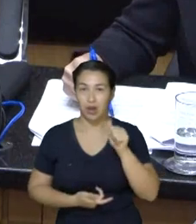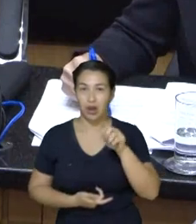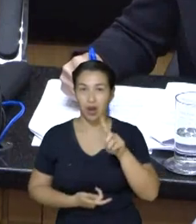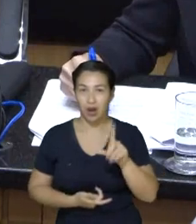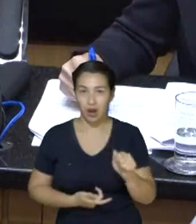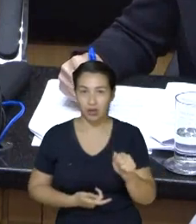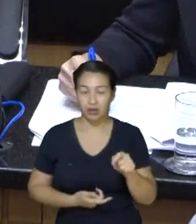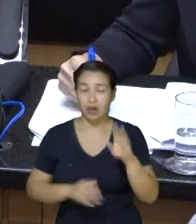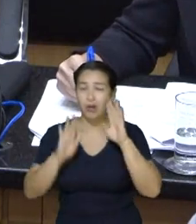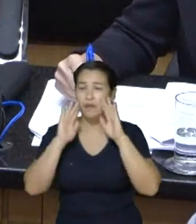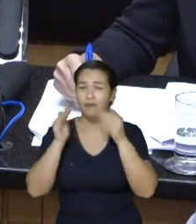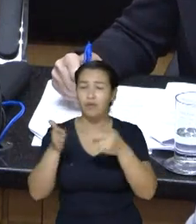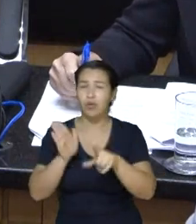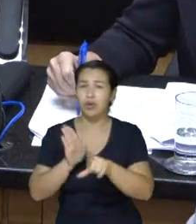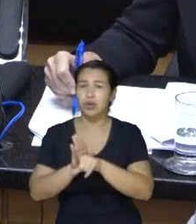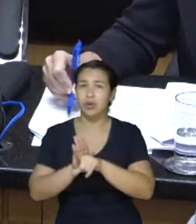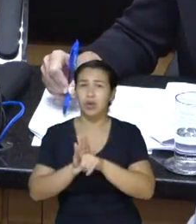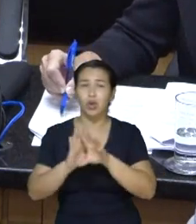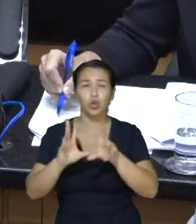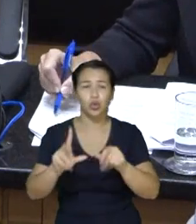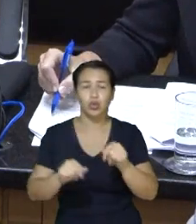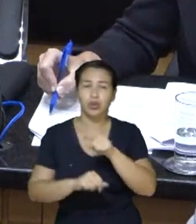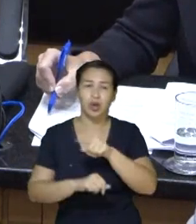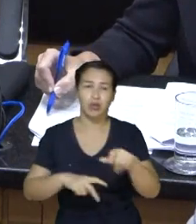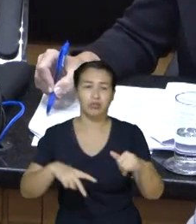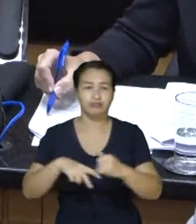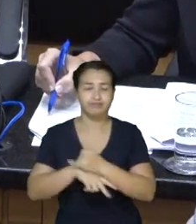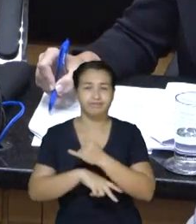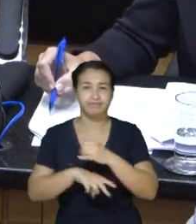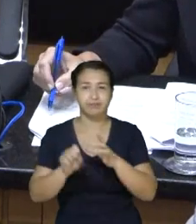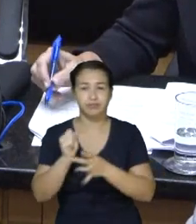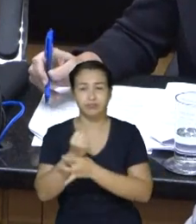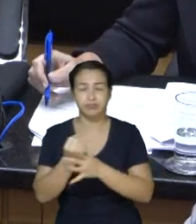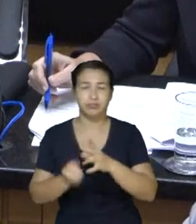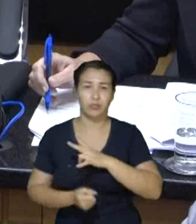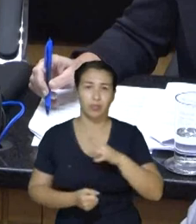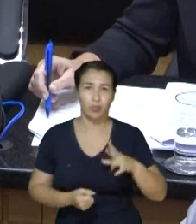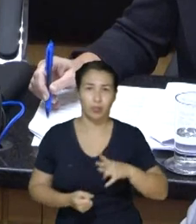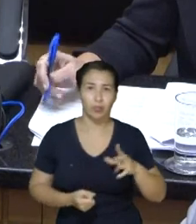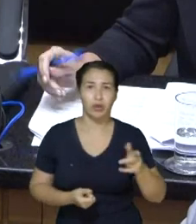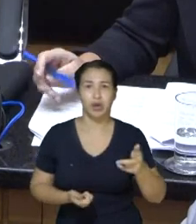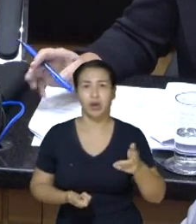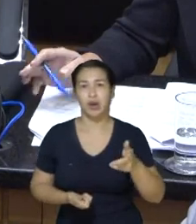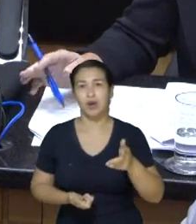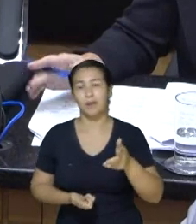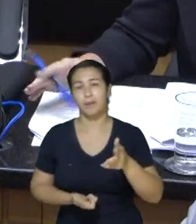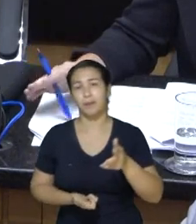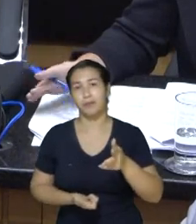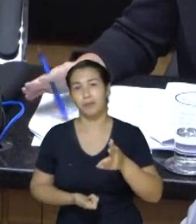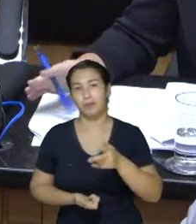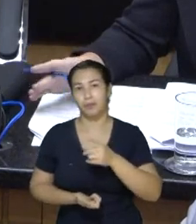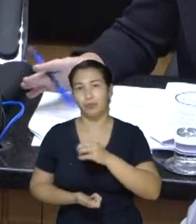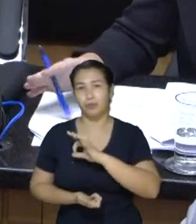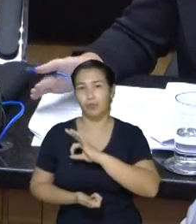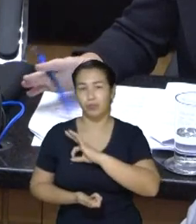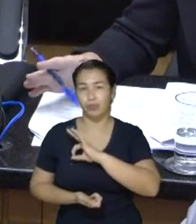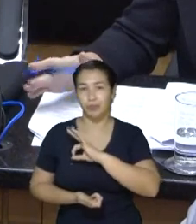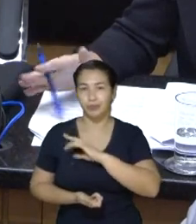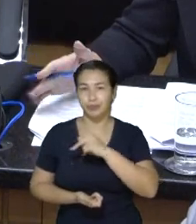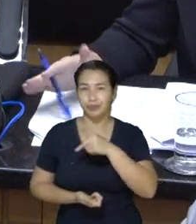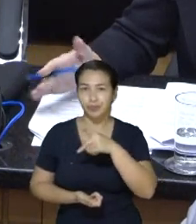publicidade a todas as vítimas da segurança pública, sejam policiais penais, sejam policiais militares, bombeiros, policiais